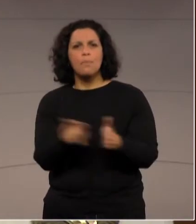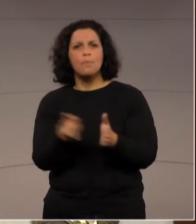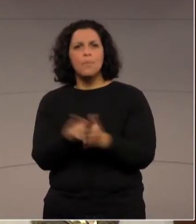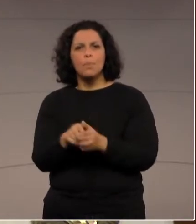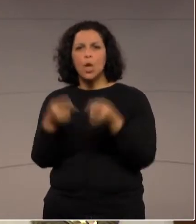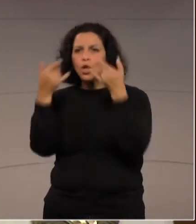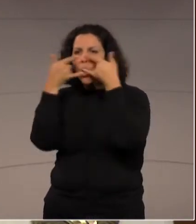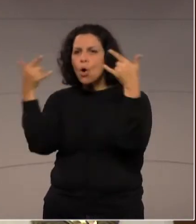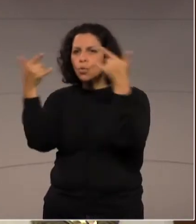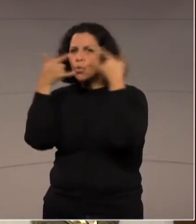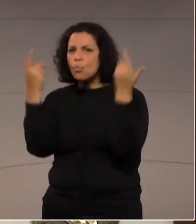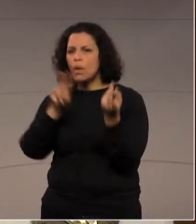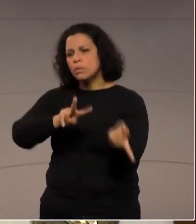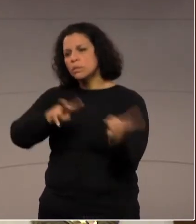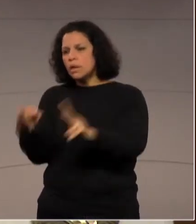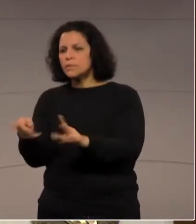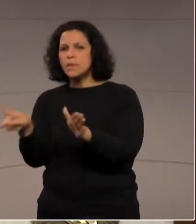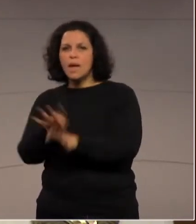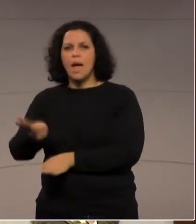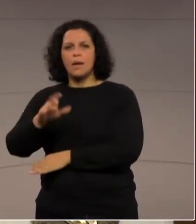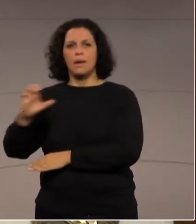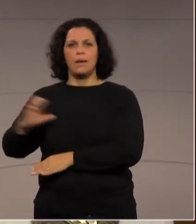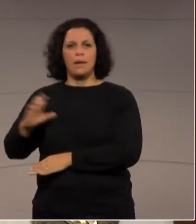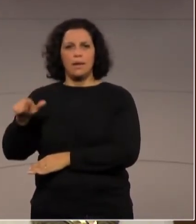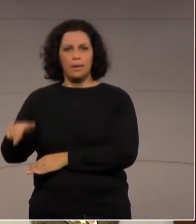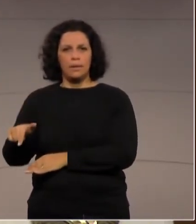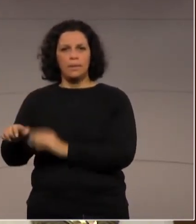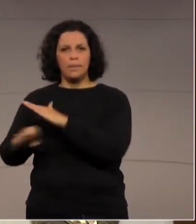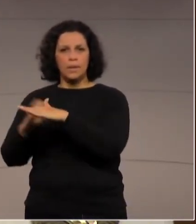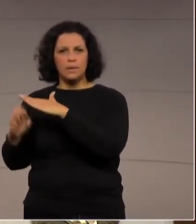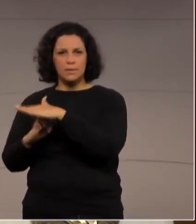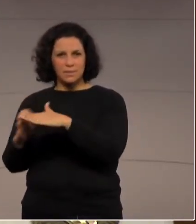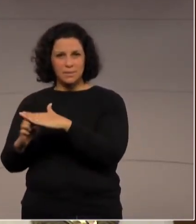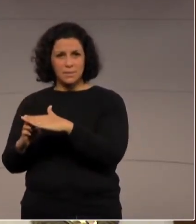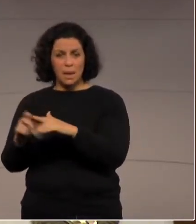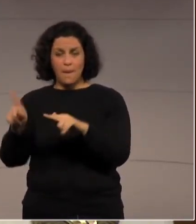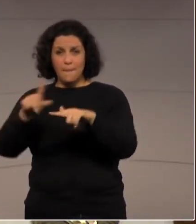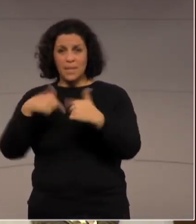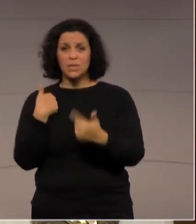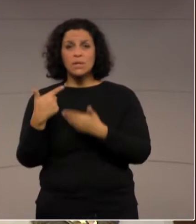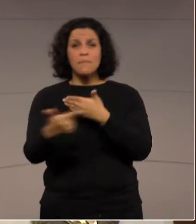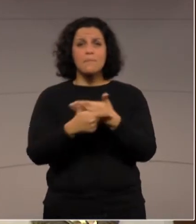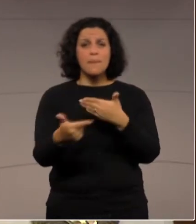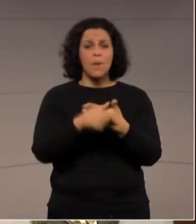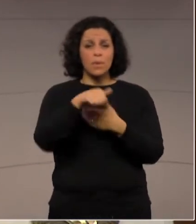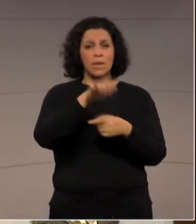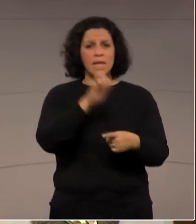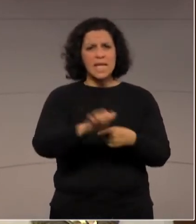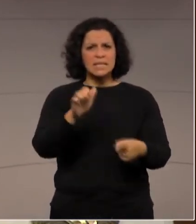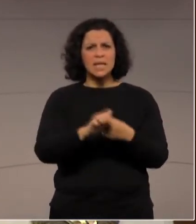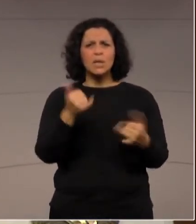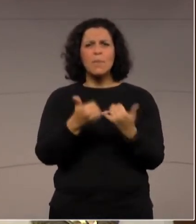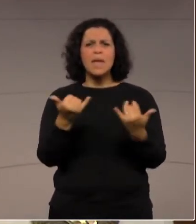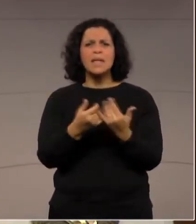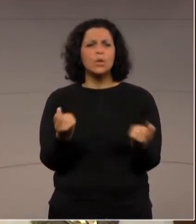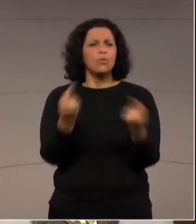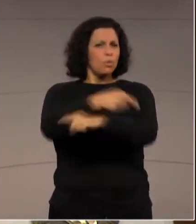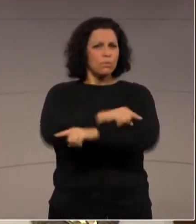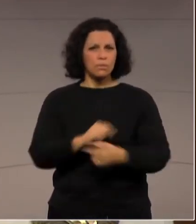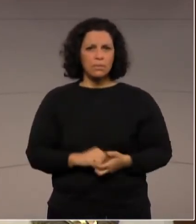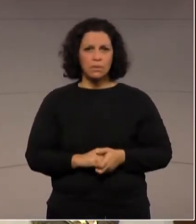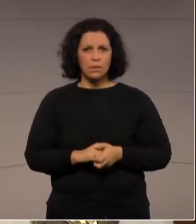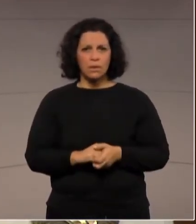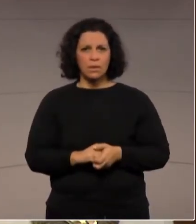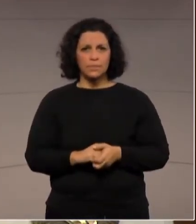arrecadar mais e para transferir o setor privado parece que o papel do estado aqui no paraná está virando o contrário